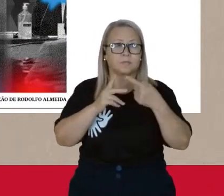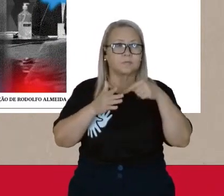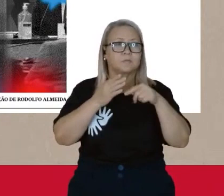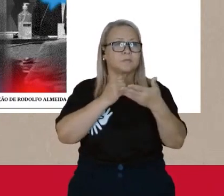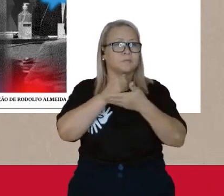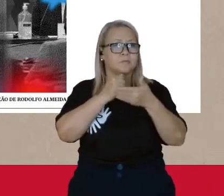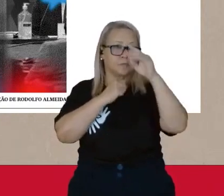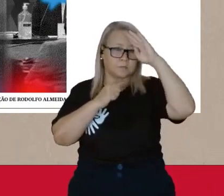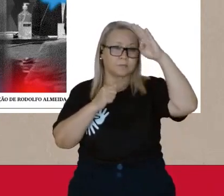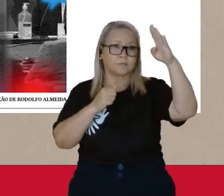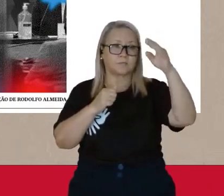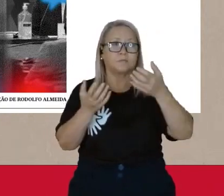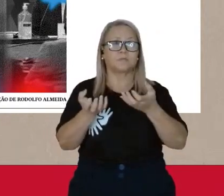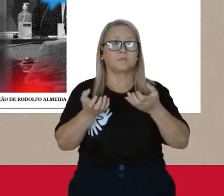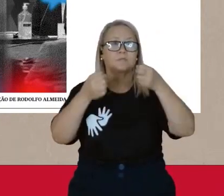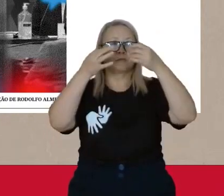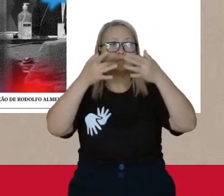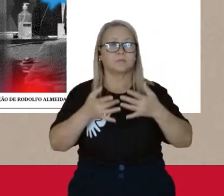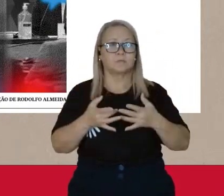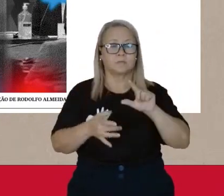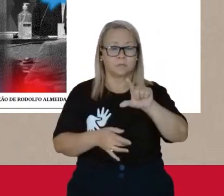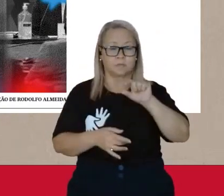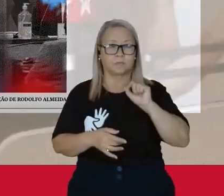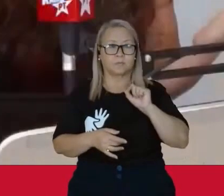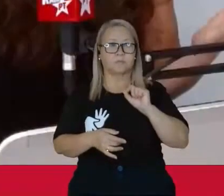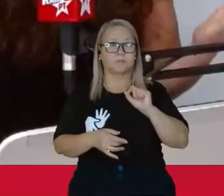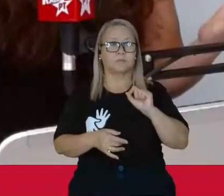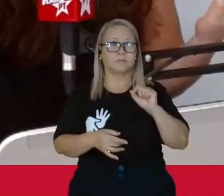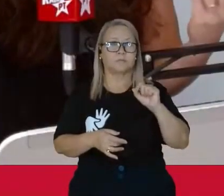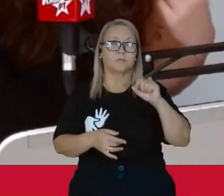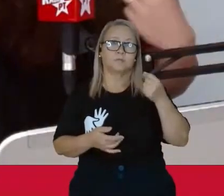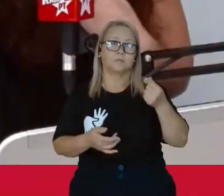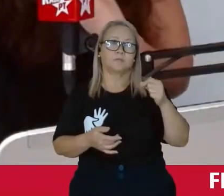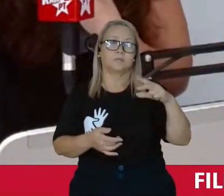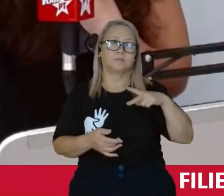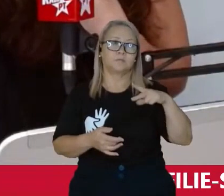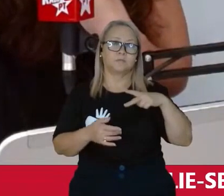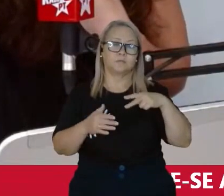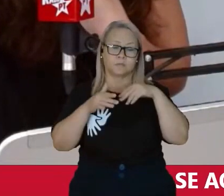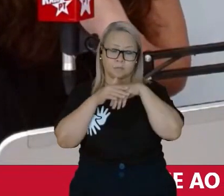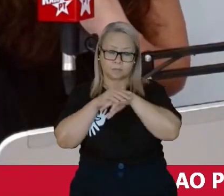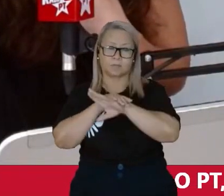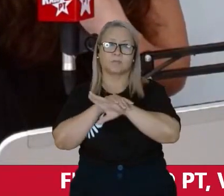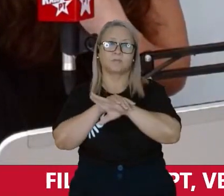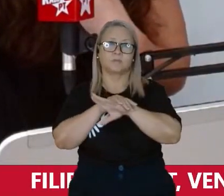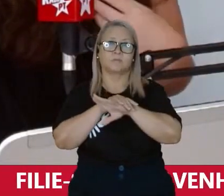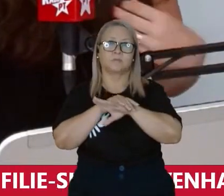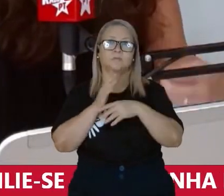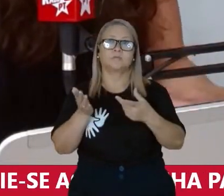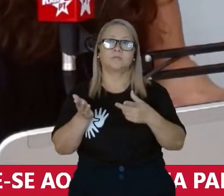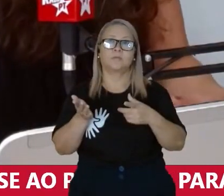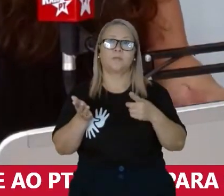você explicasse agora a opção pelo anonimato e como mantê-lo, porque vocês ganharam muita visibilidade. A gente está mostrando aqui várias